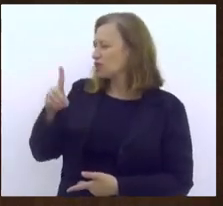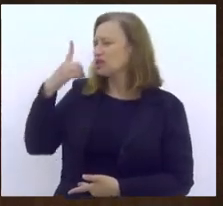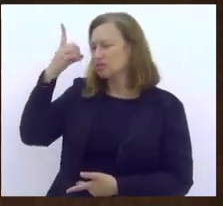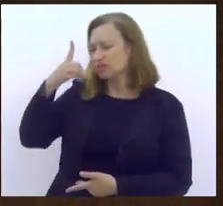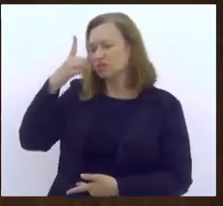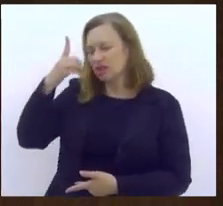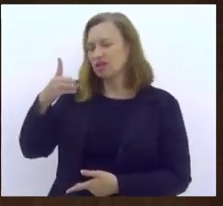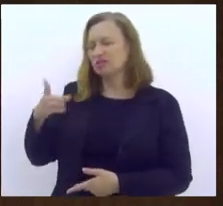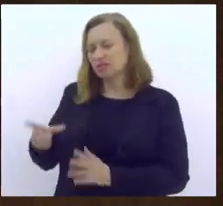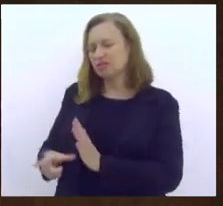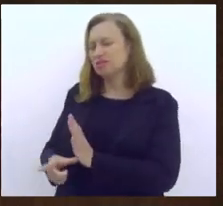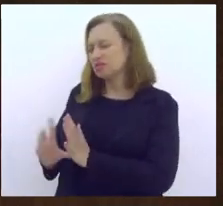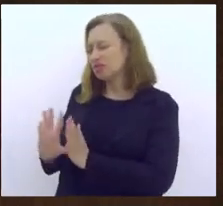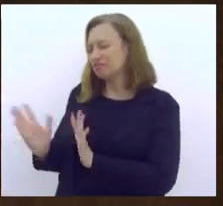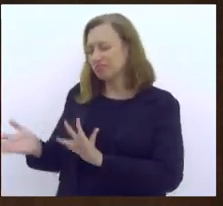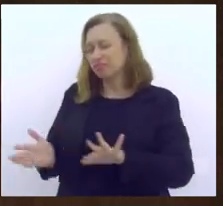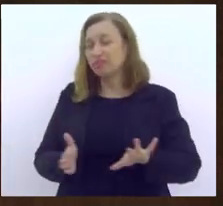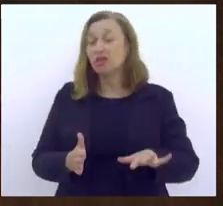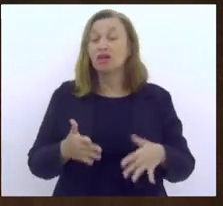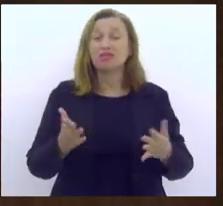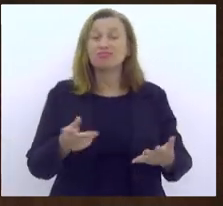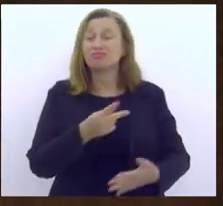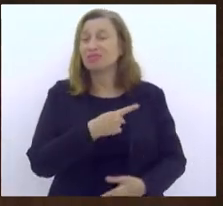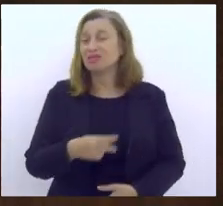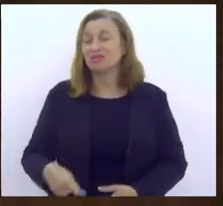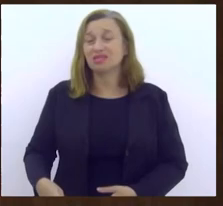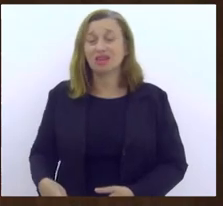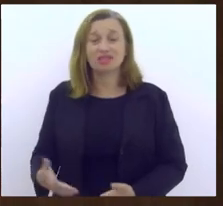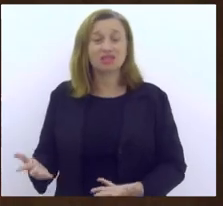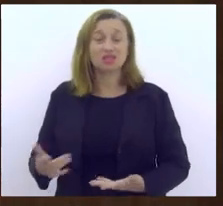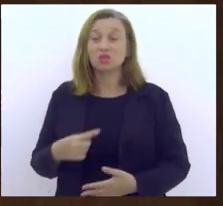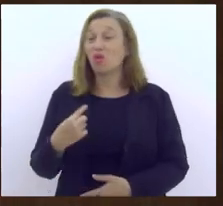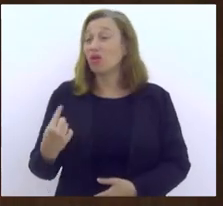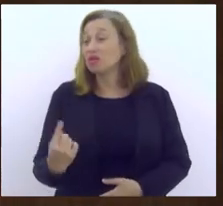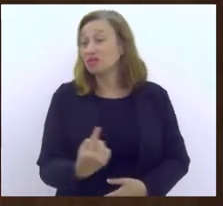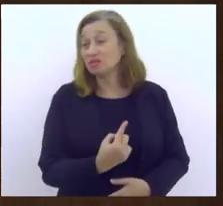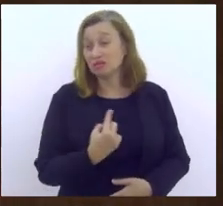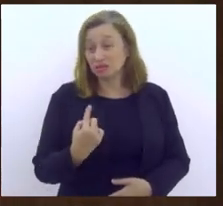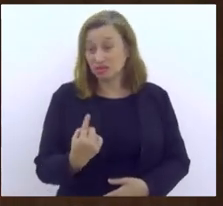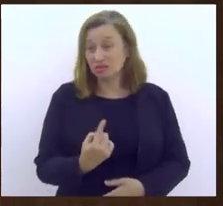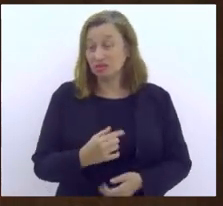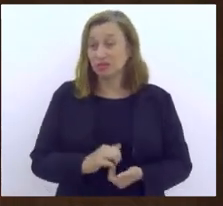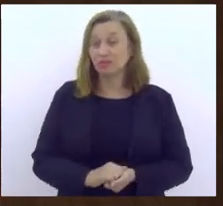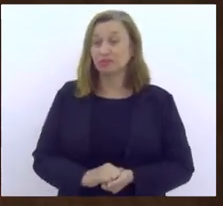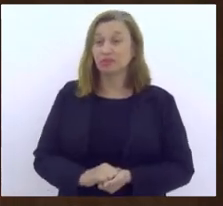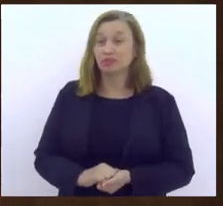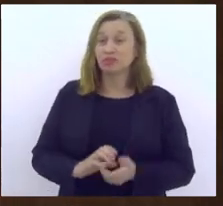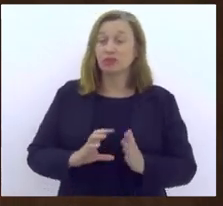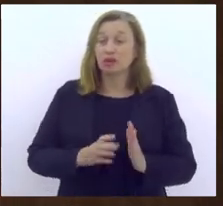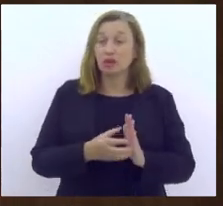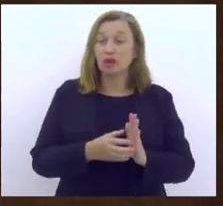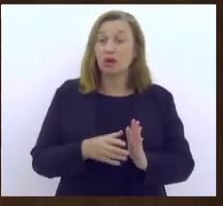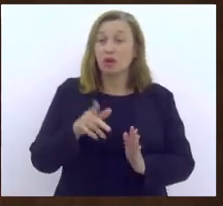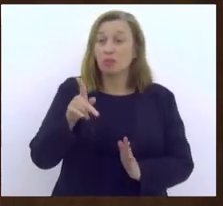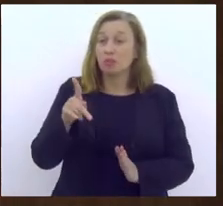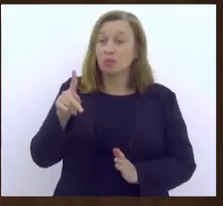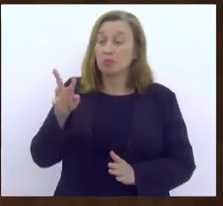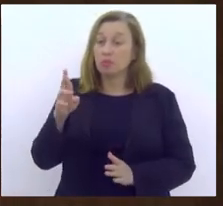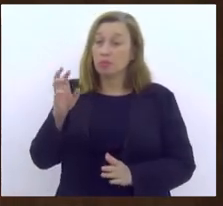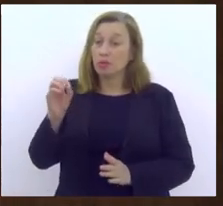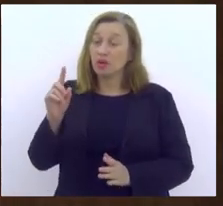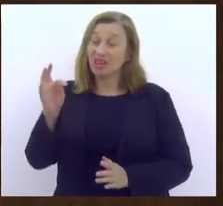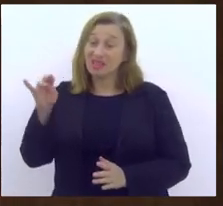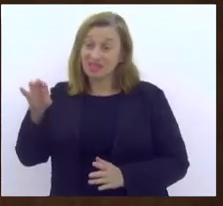legislatura. Ora, presidente, nós, e sobretudo a bancada aqui progressista dessa casa, não